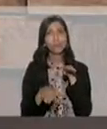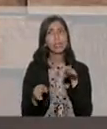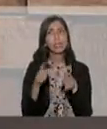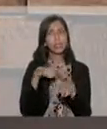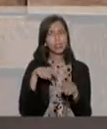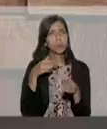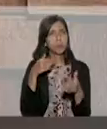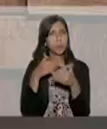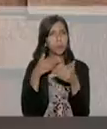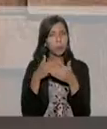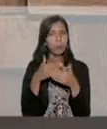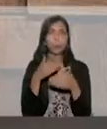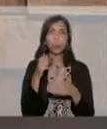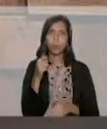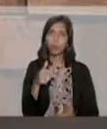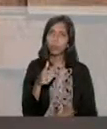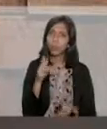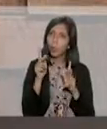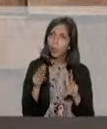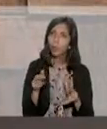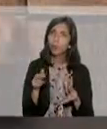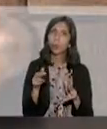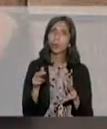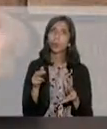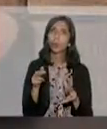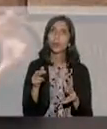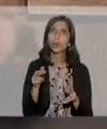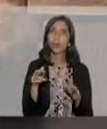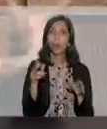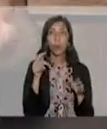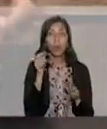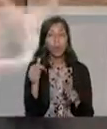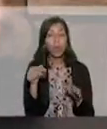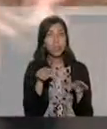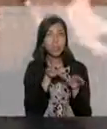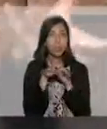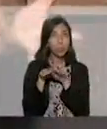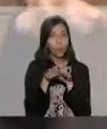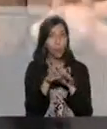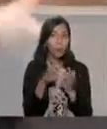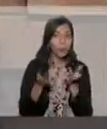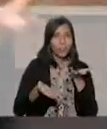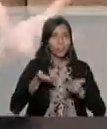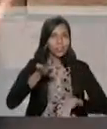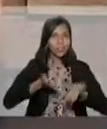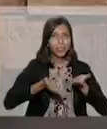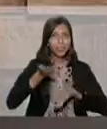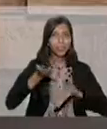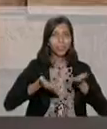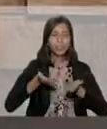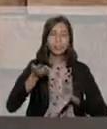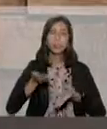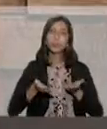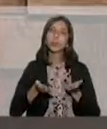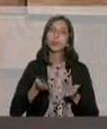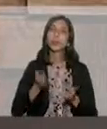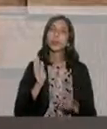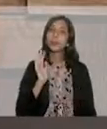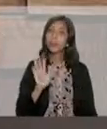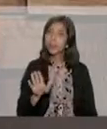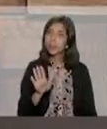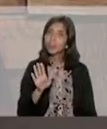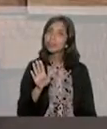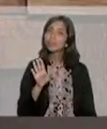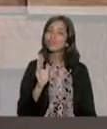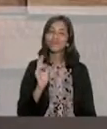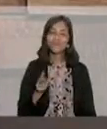se aproximando, né, de igualar ou pelo menos equilibrar um pouco melhor isso,